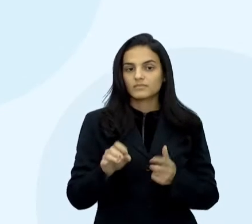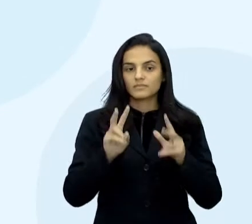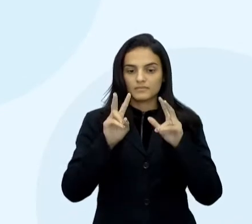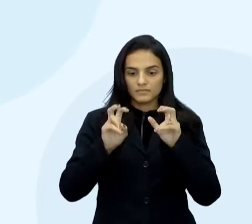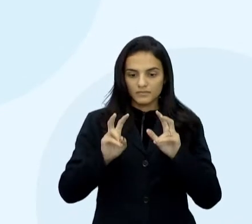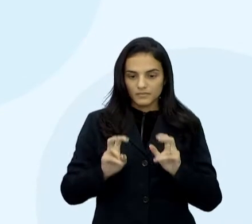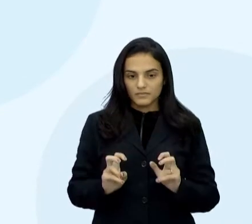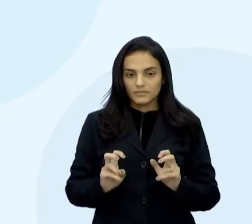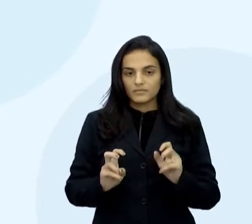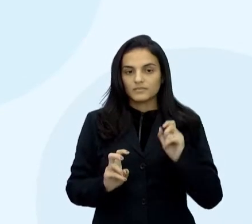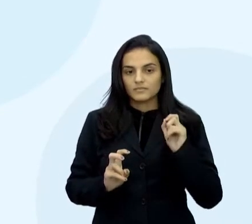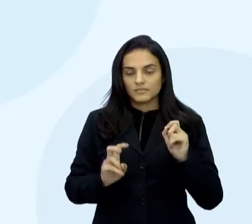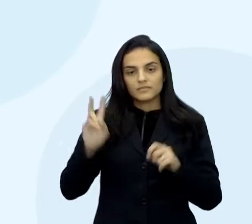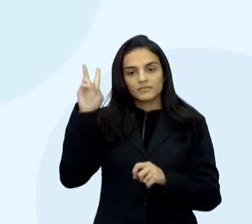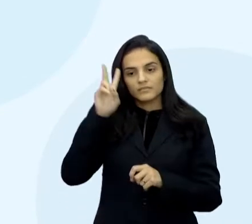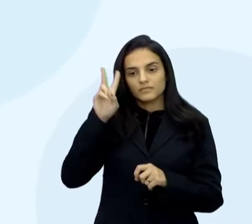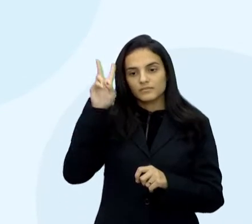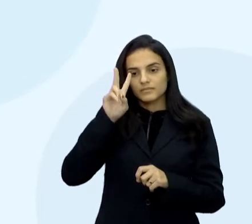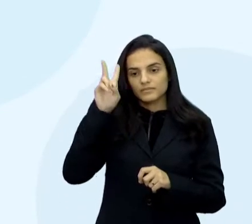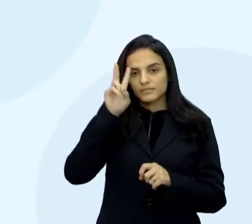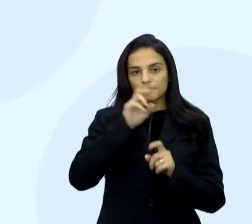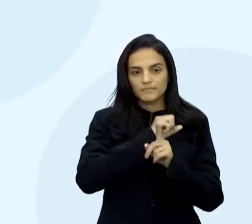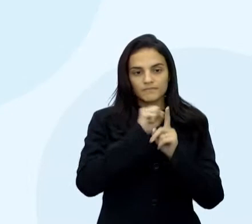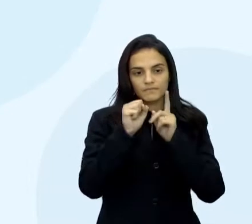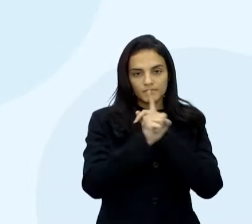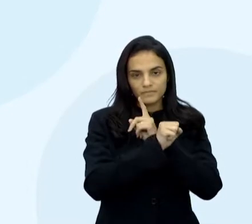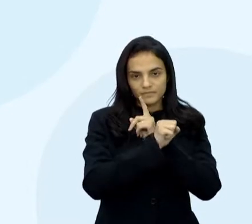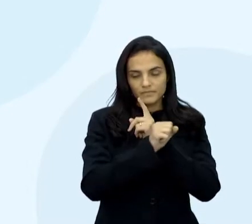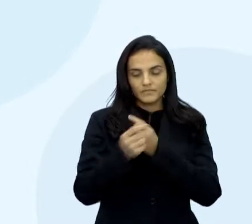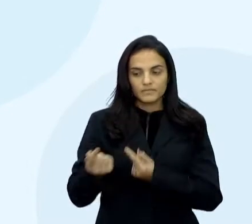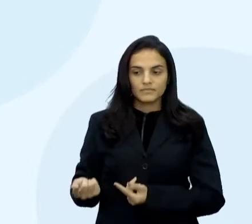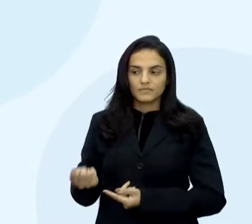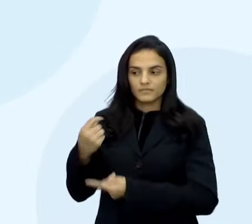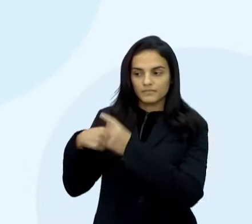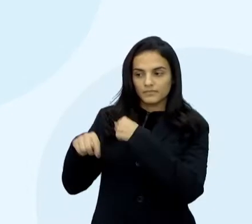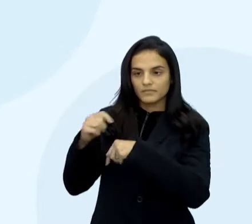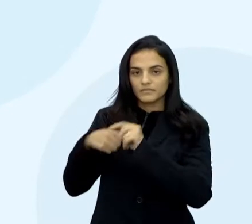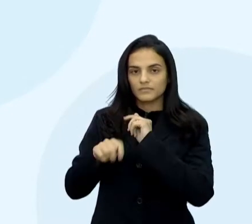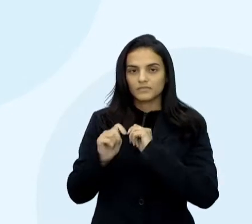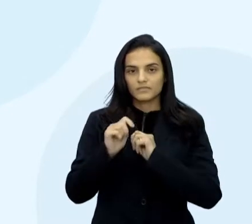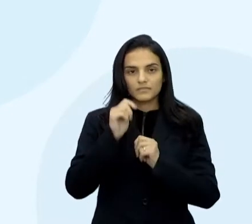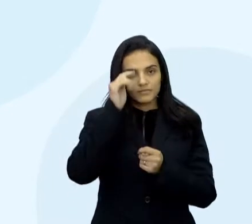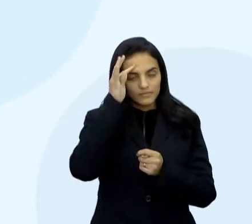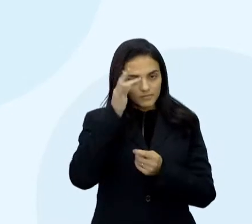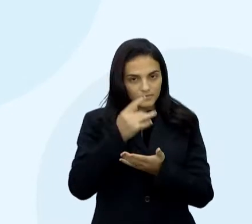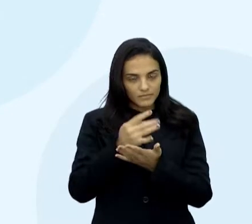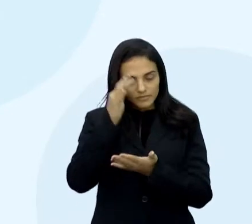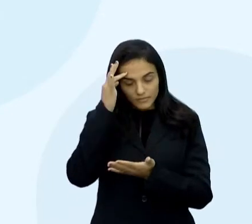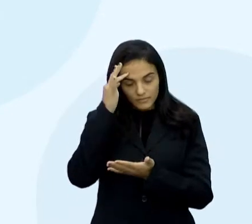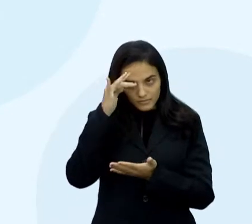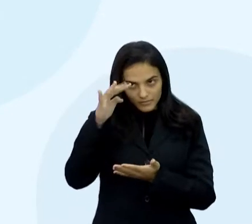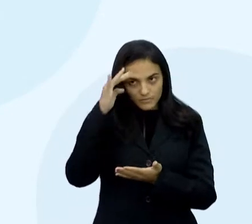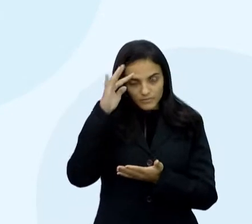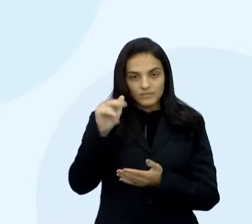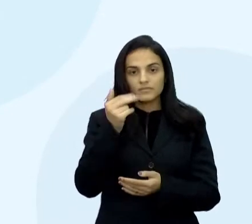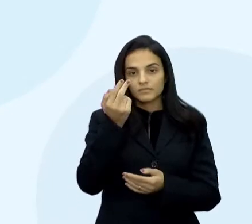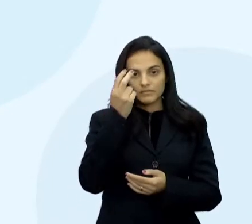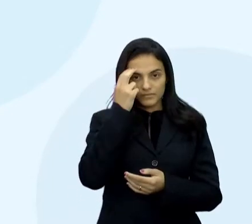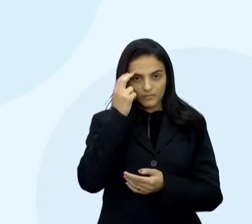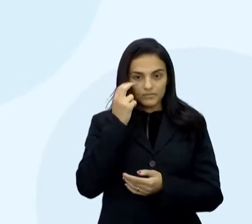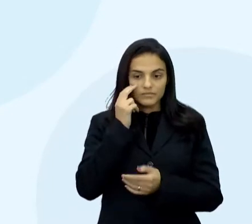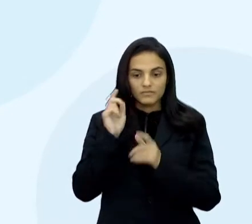temas de natureza histórica, social, econômica, filosófica, política ou cultural em